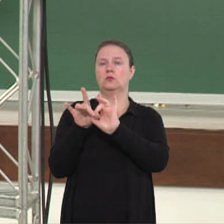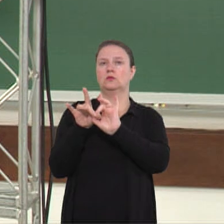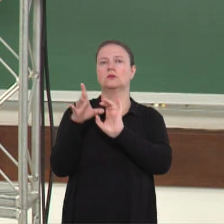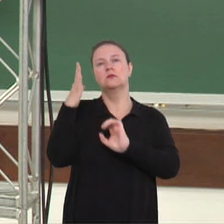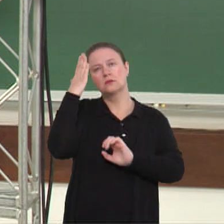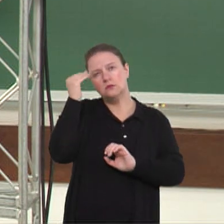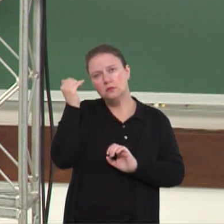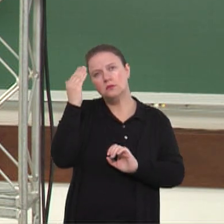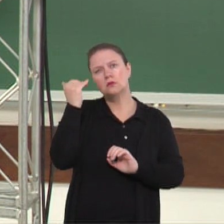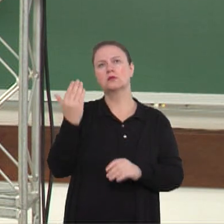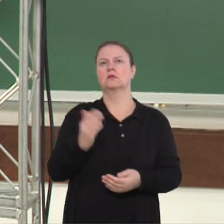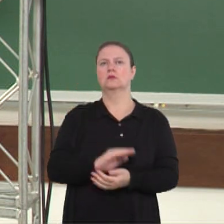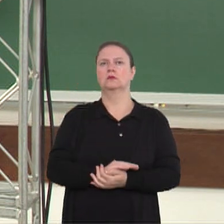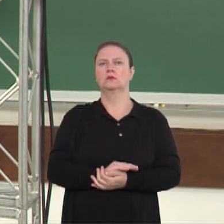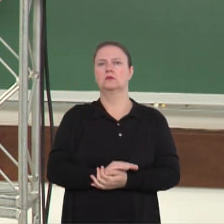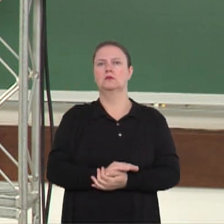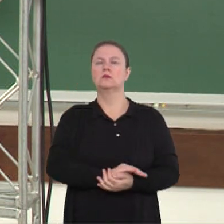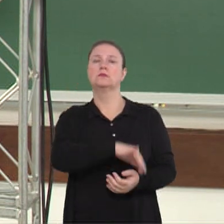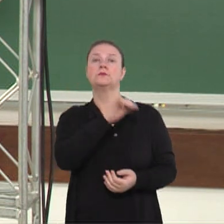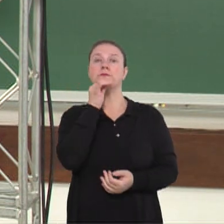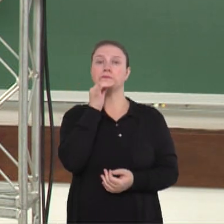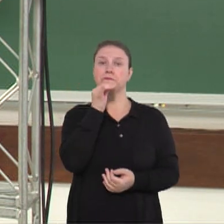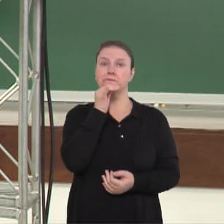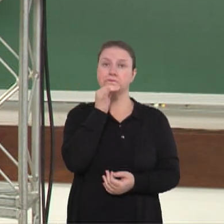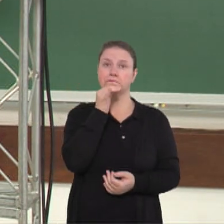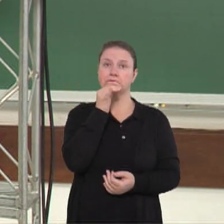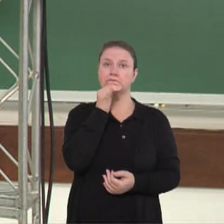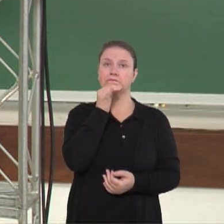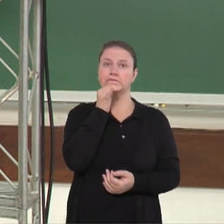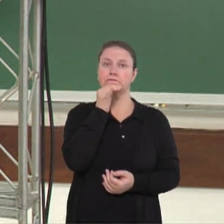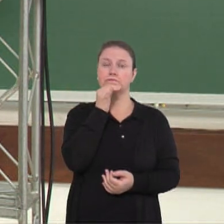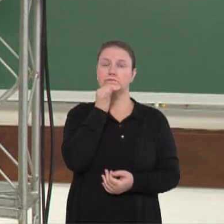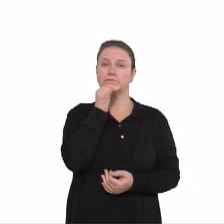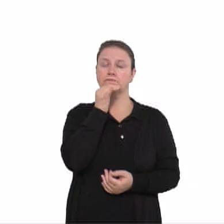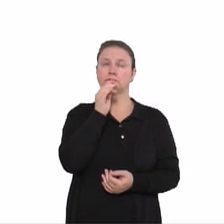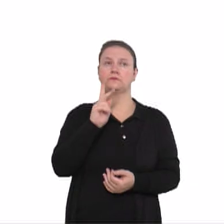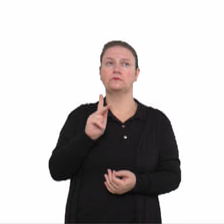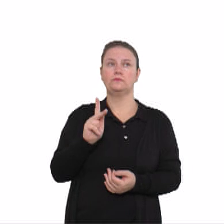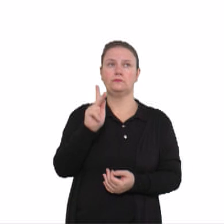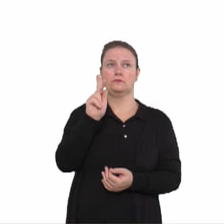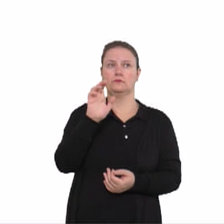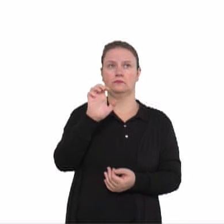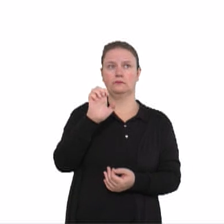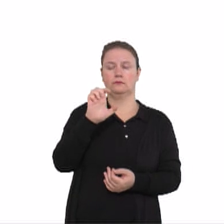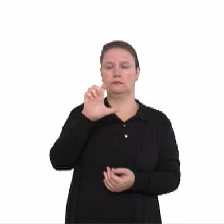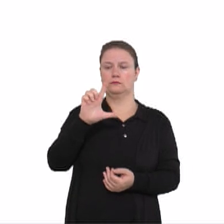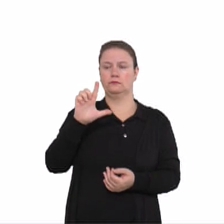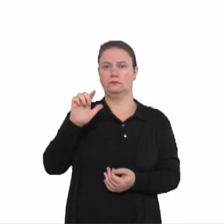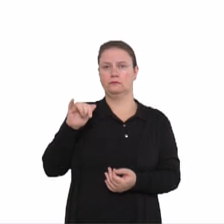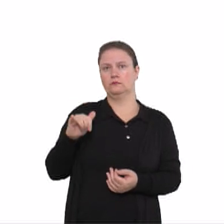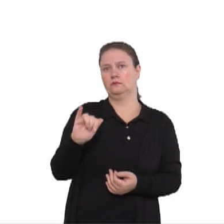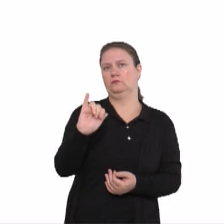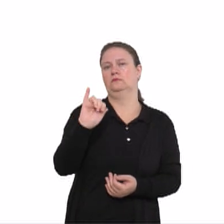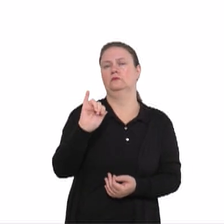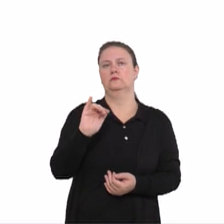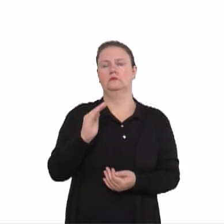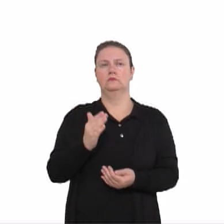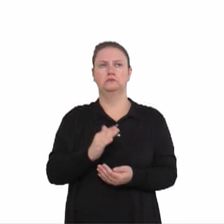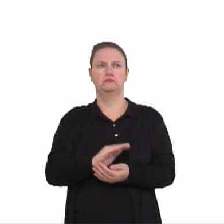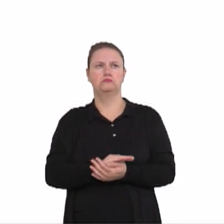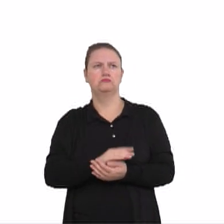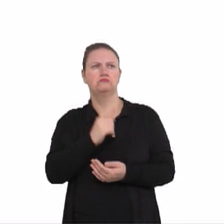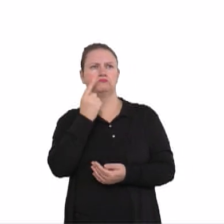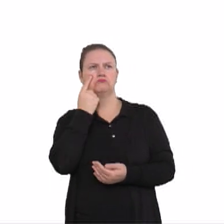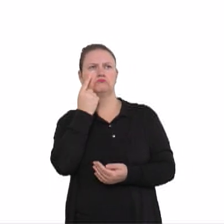tá ok se eu pego aqui por exemplo kelly is very ser aí você não sabe o que que é sempre você foi no